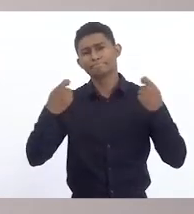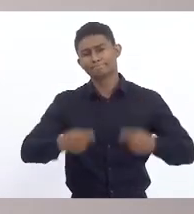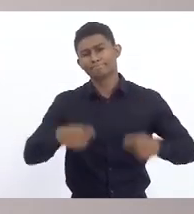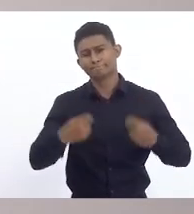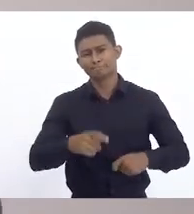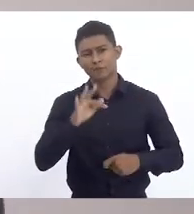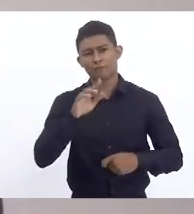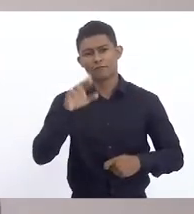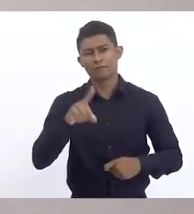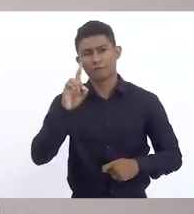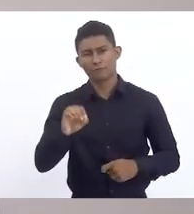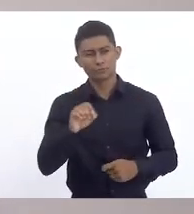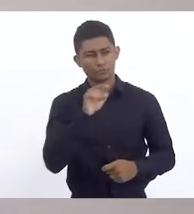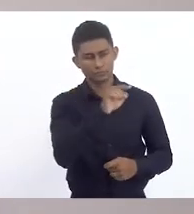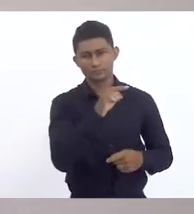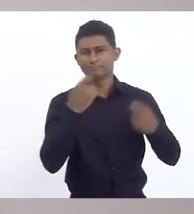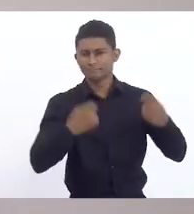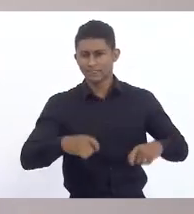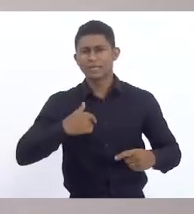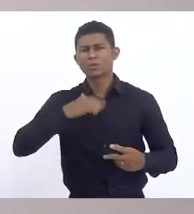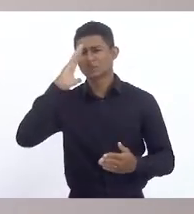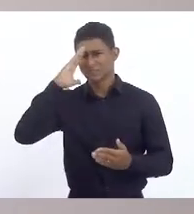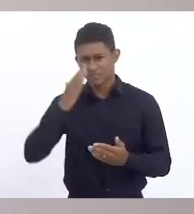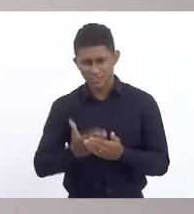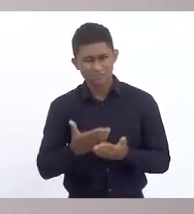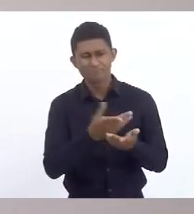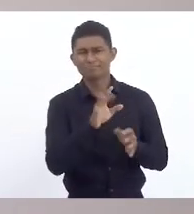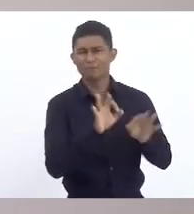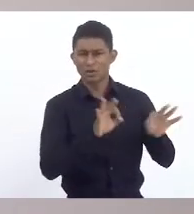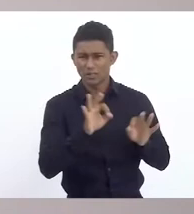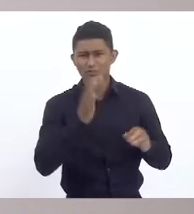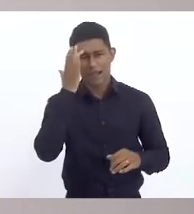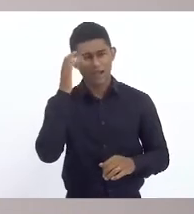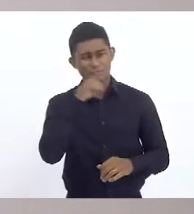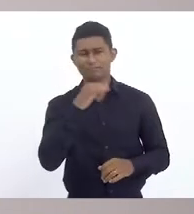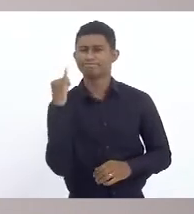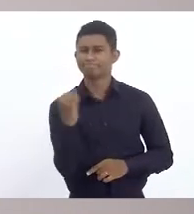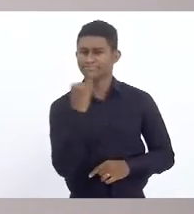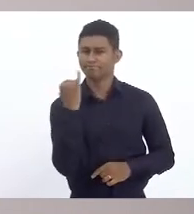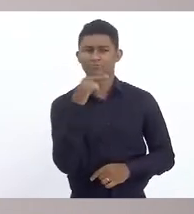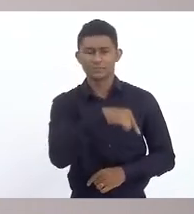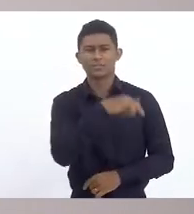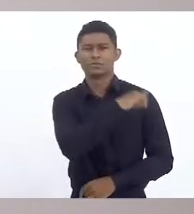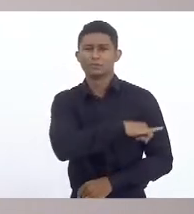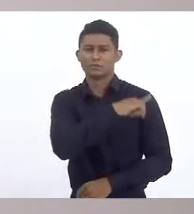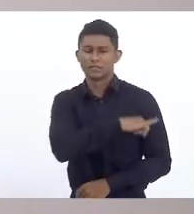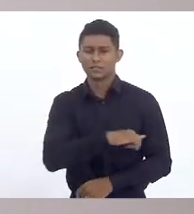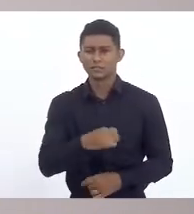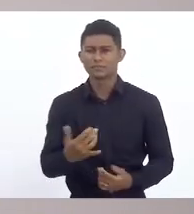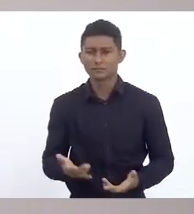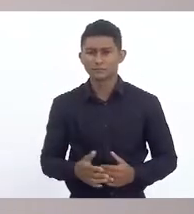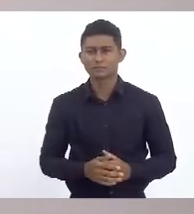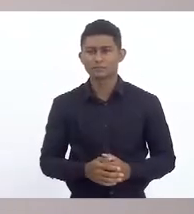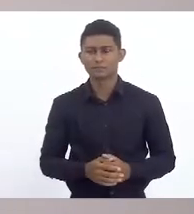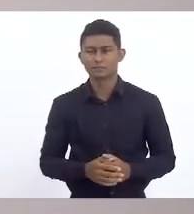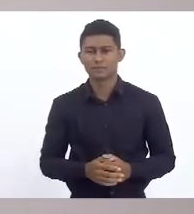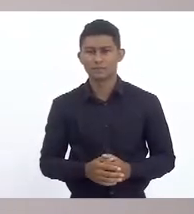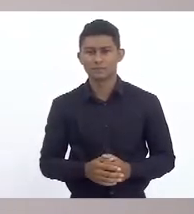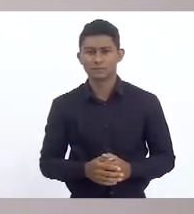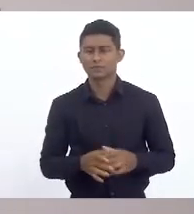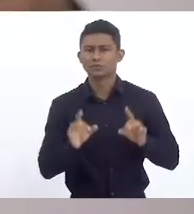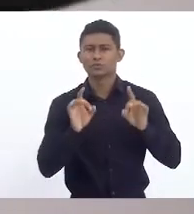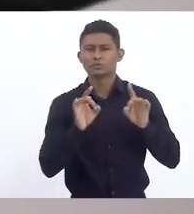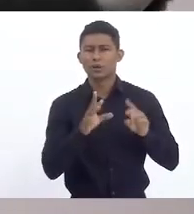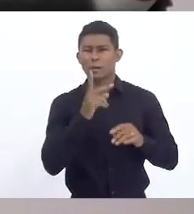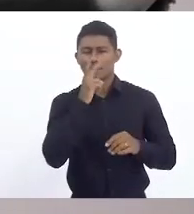Eu acreditei nesse projeto, viu, deputado Luiz Paulo? Eu acho que ele é importante para o Estado do Rio de Janeiro, não como reserva, mas como apenas no intuito de